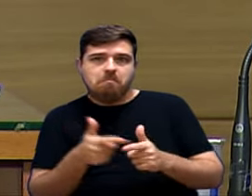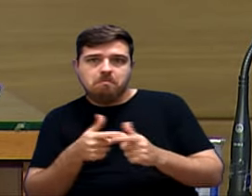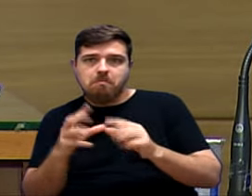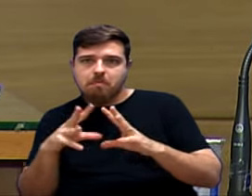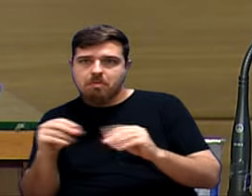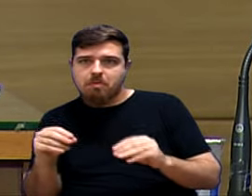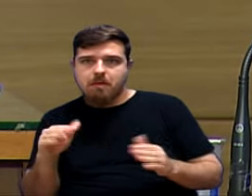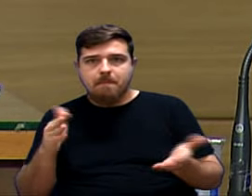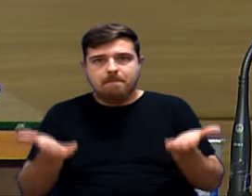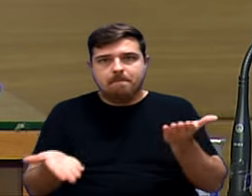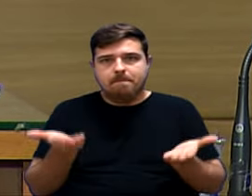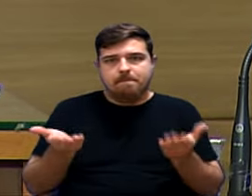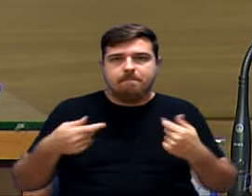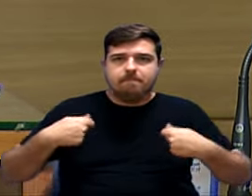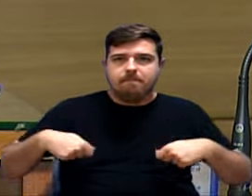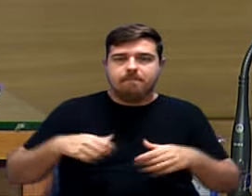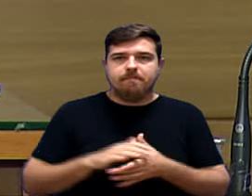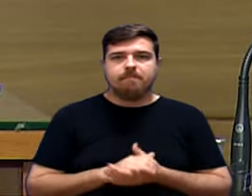o valor de